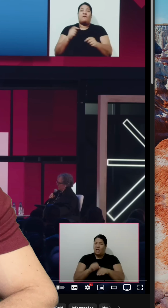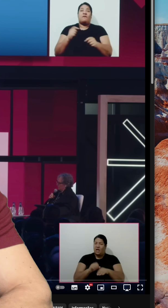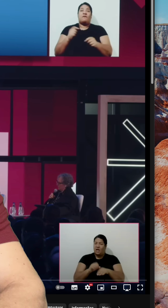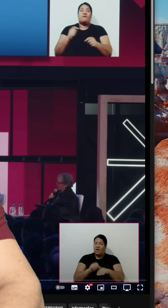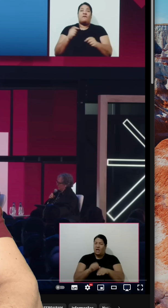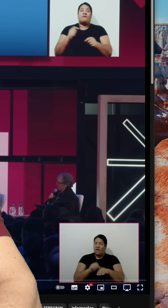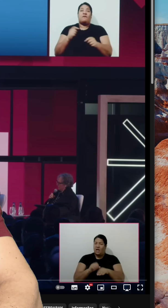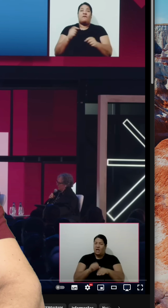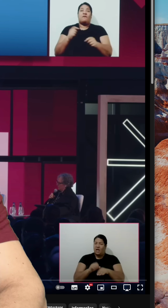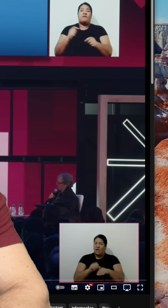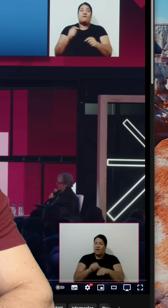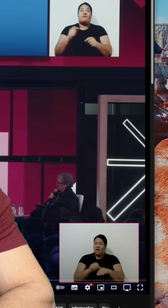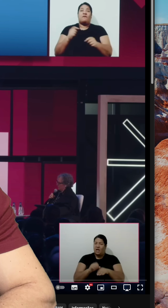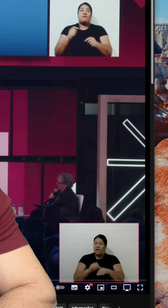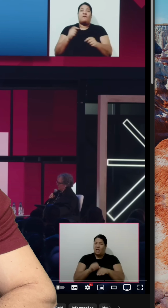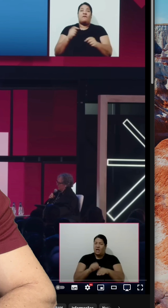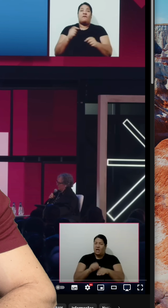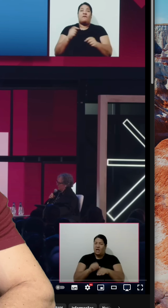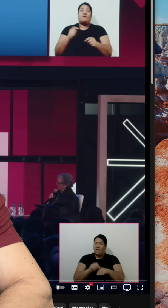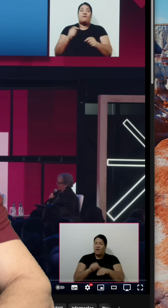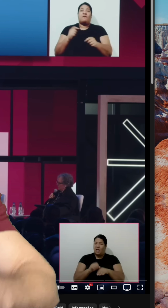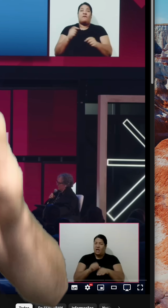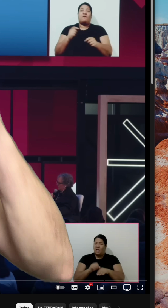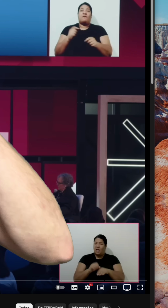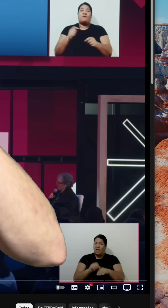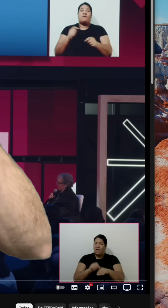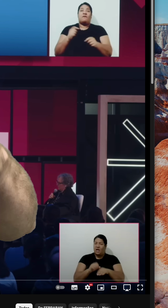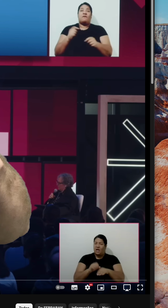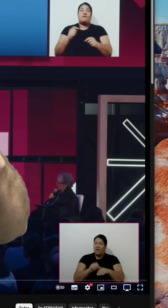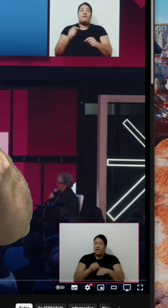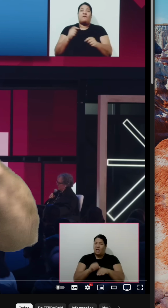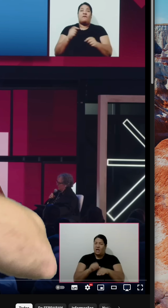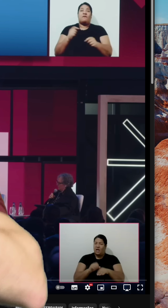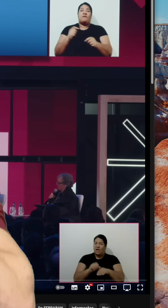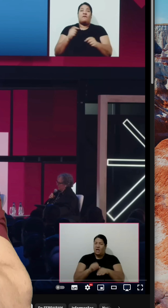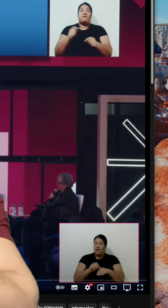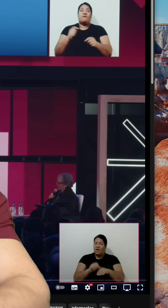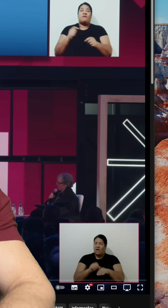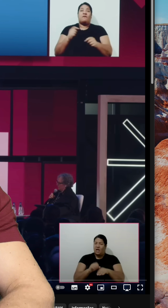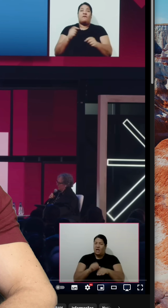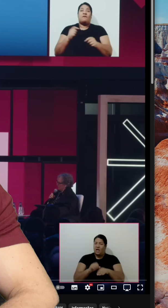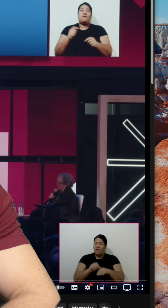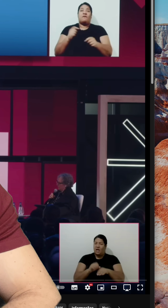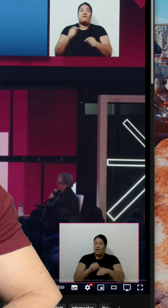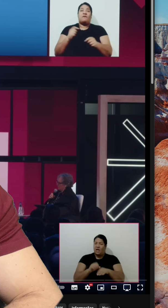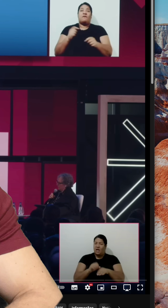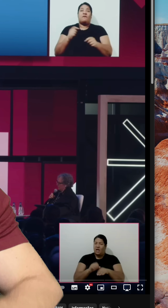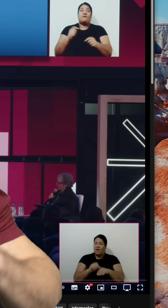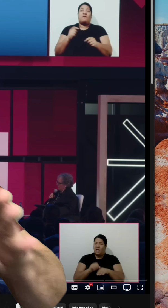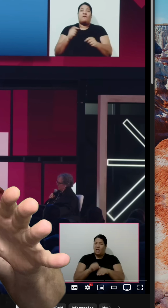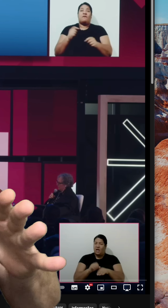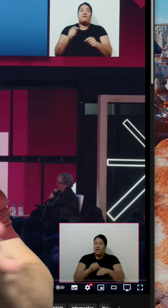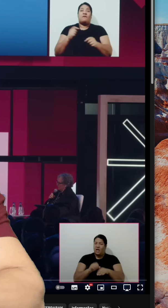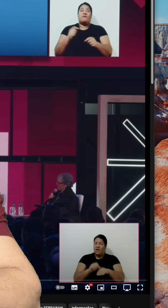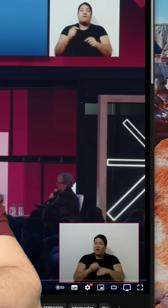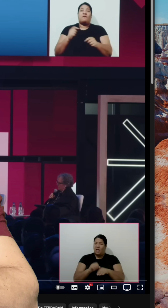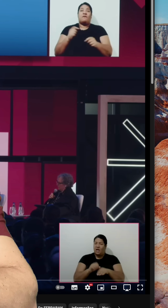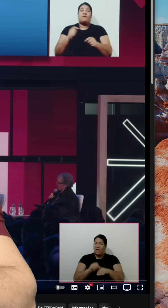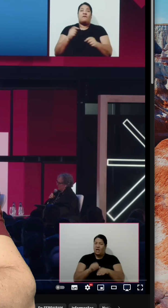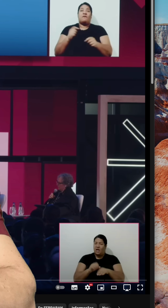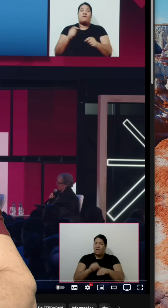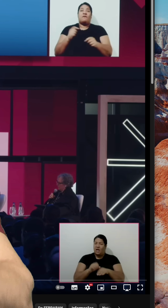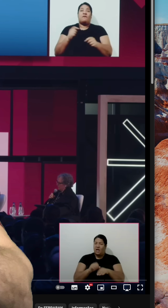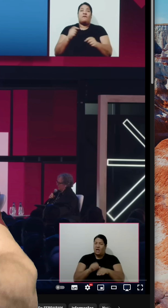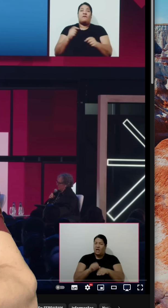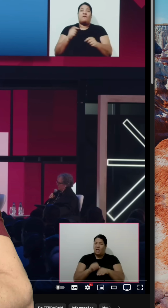Excelentíssimos amigos do canal, sejam muito bem-vindos para mais um vídeo. Jonathan aqui com vocês. Nesse vídeo, galera, sem delongas, sem